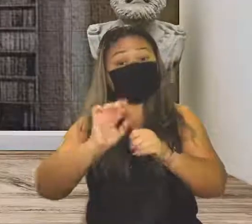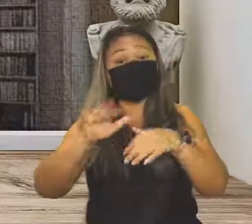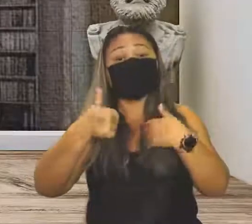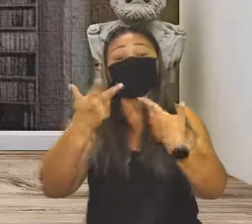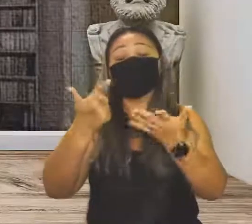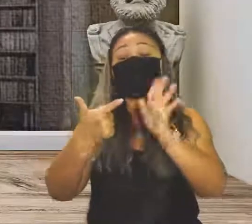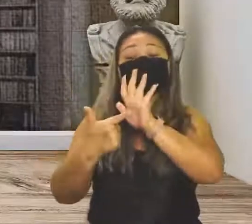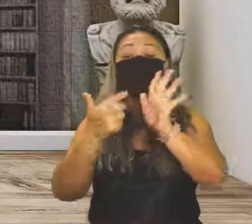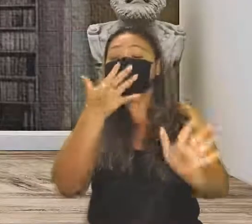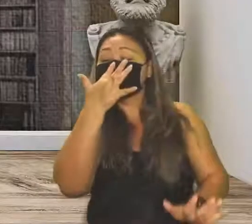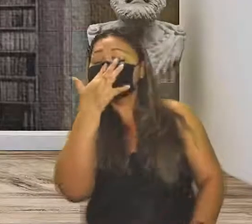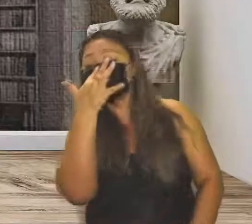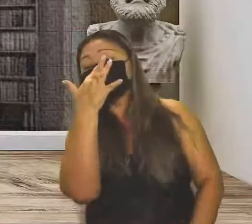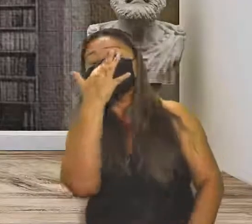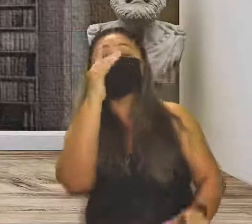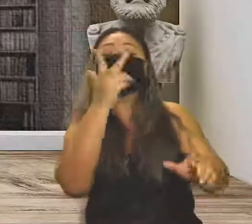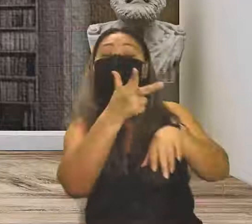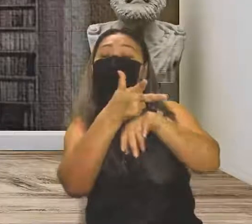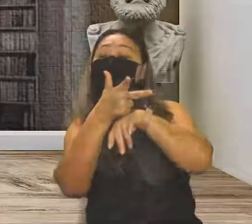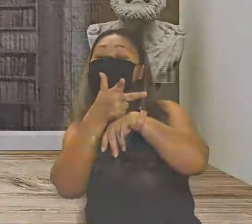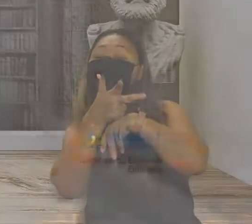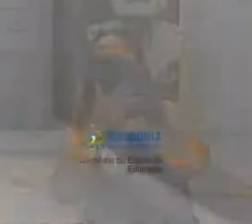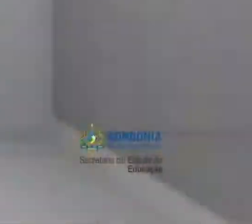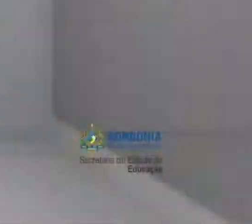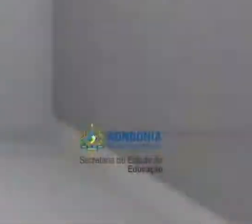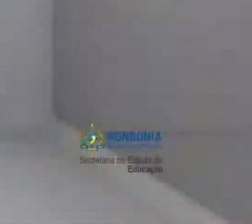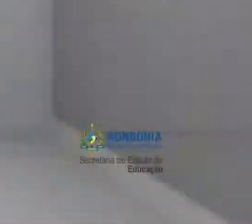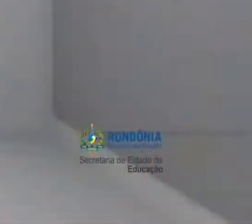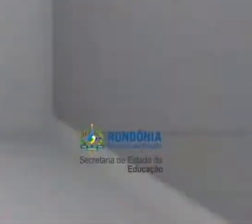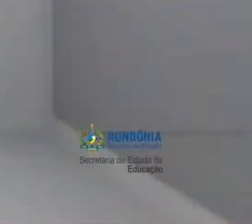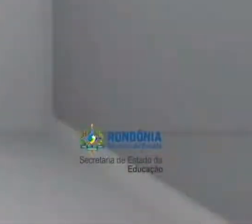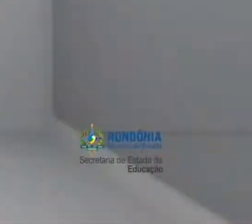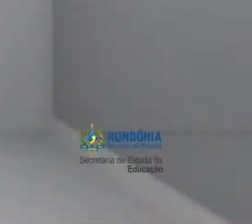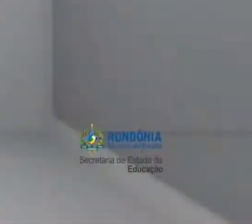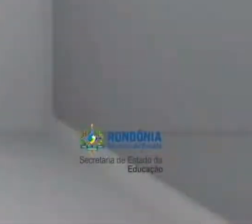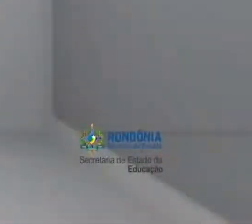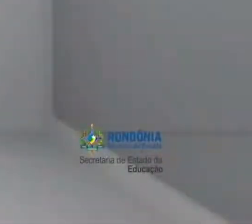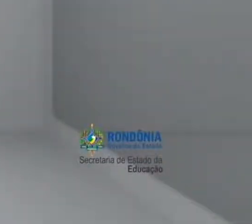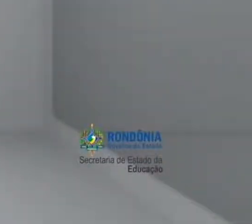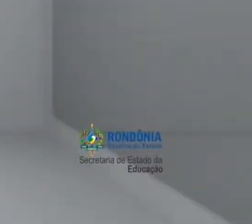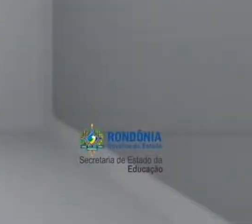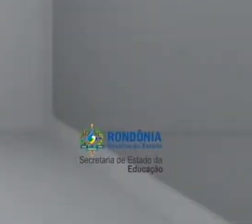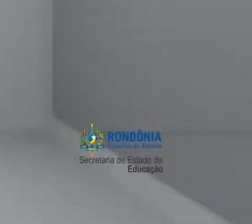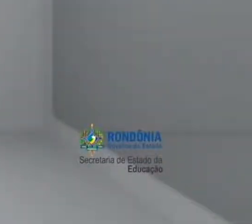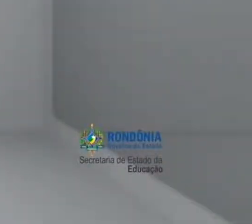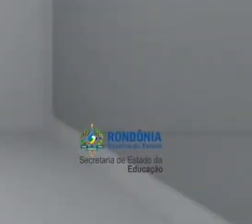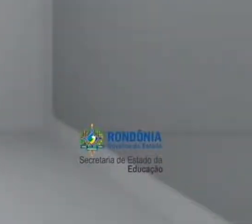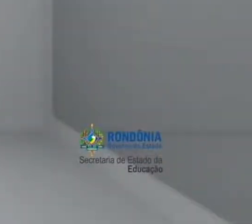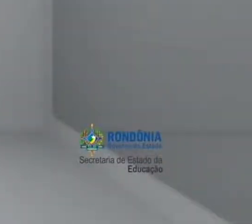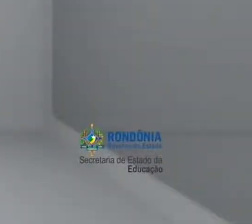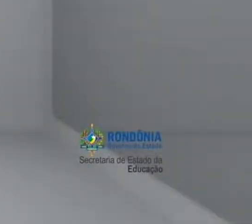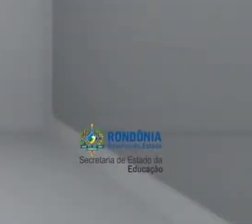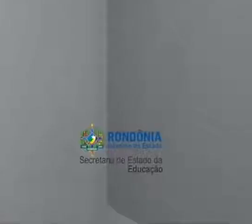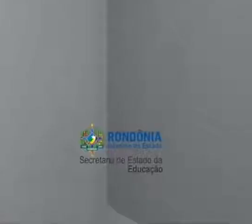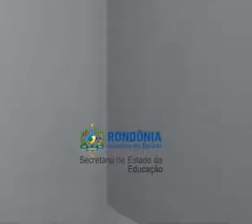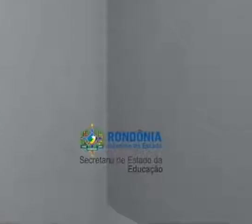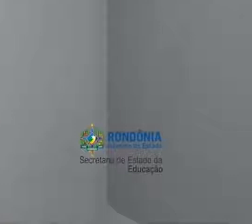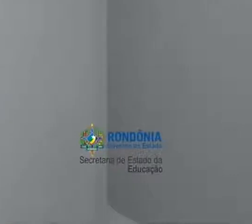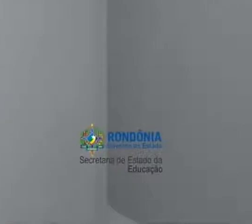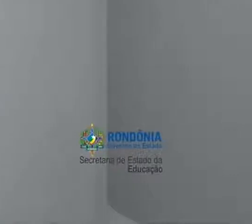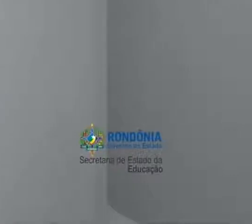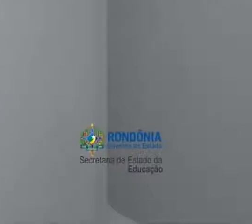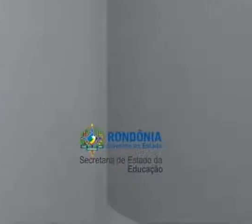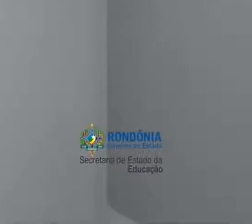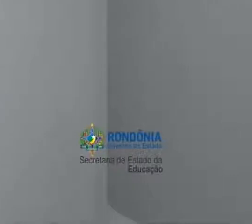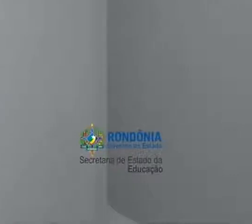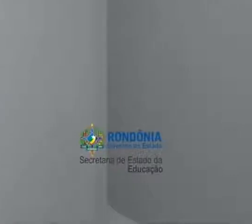Então vamos lá assistir, apreciar esse vídeo. Olá! Você sabia que existem tipos de conhecimento? O